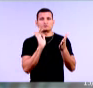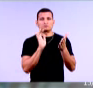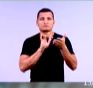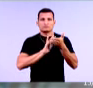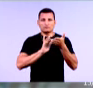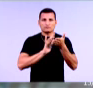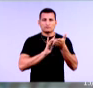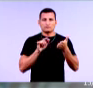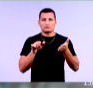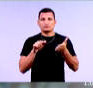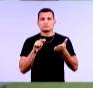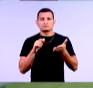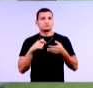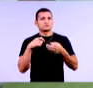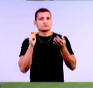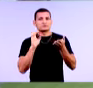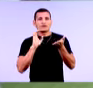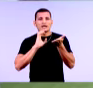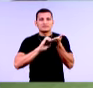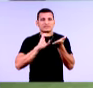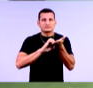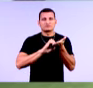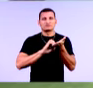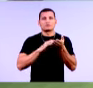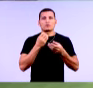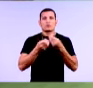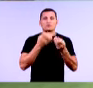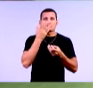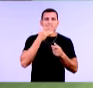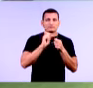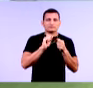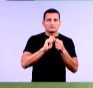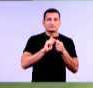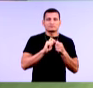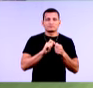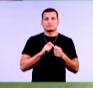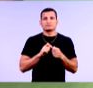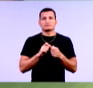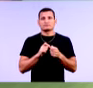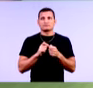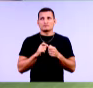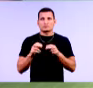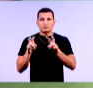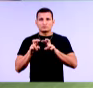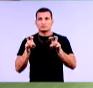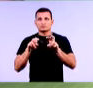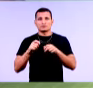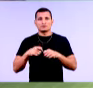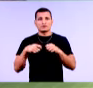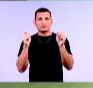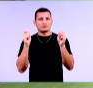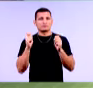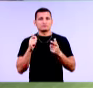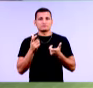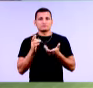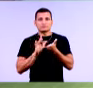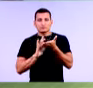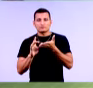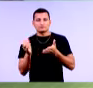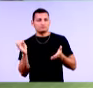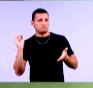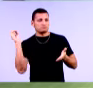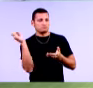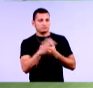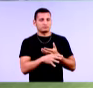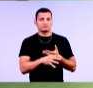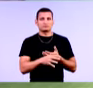de morder o smartphone como uma criança fez. O computador não é capaz de jogar o smartphone no chão e ver